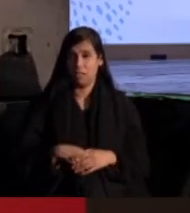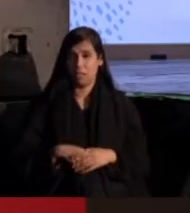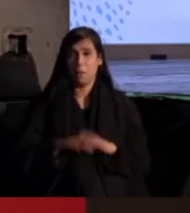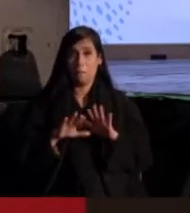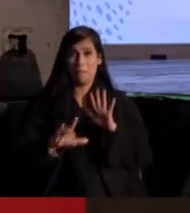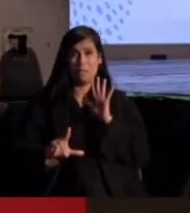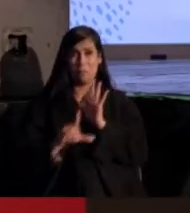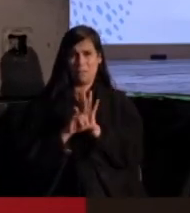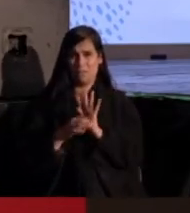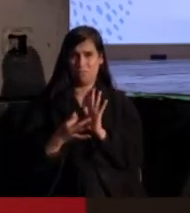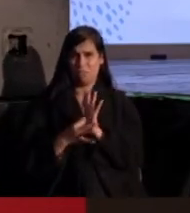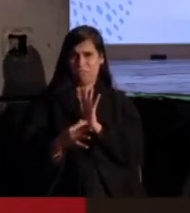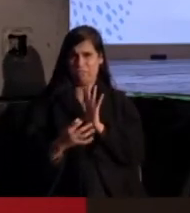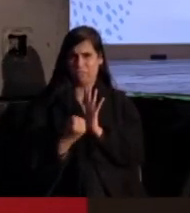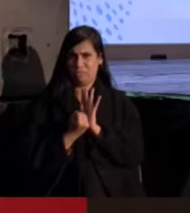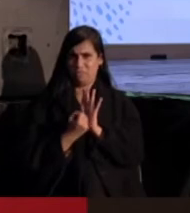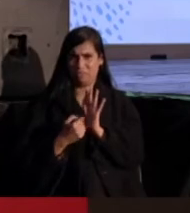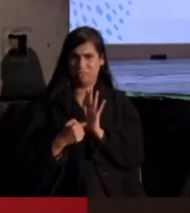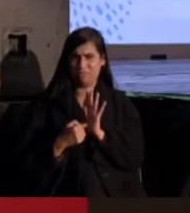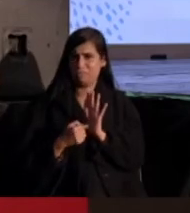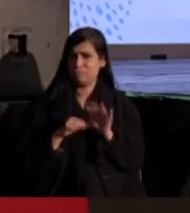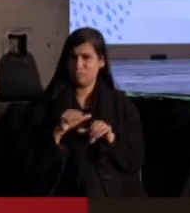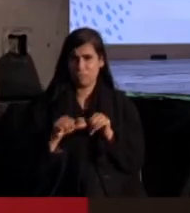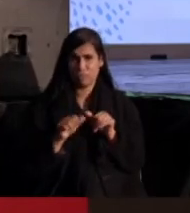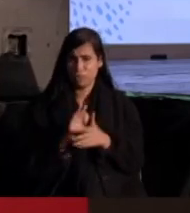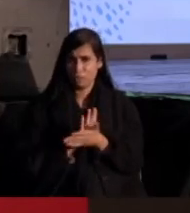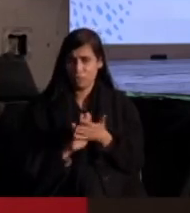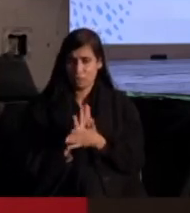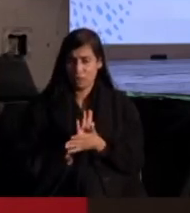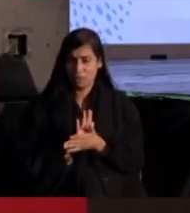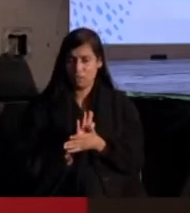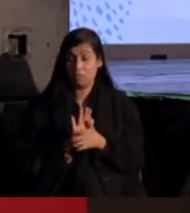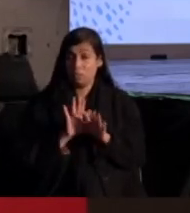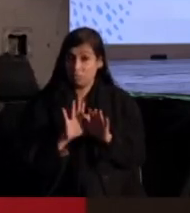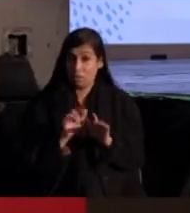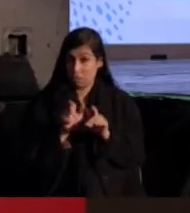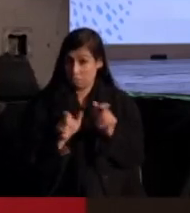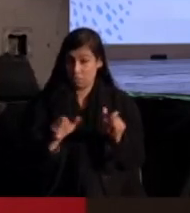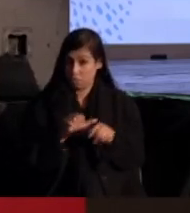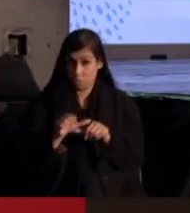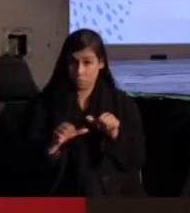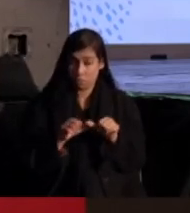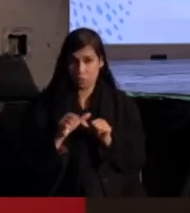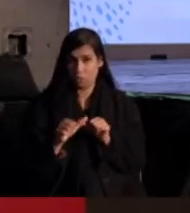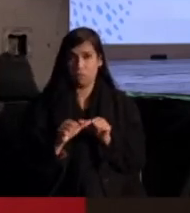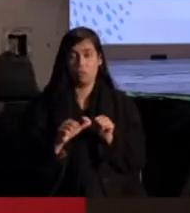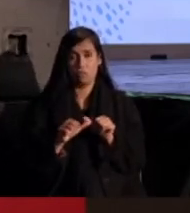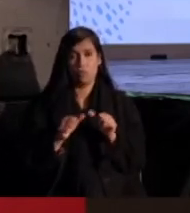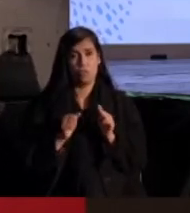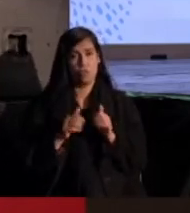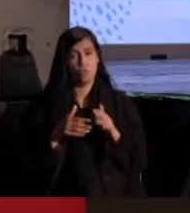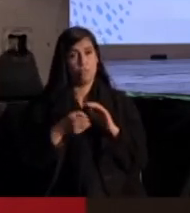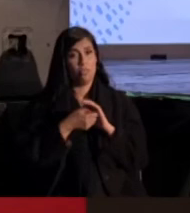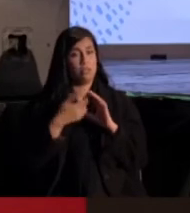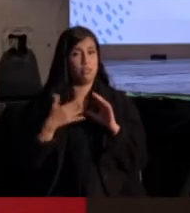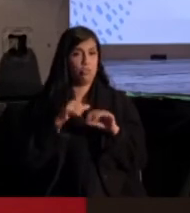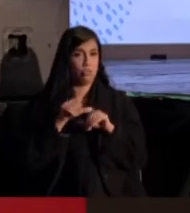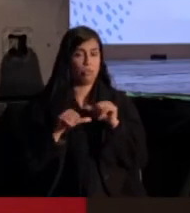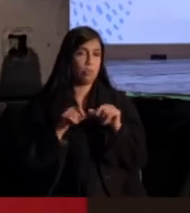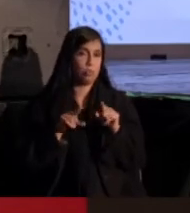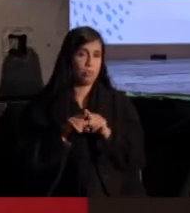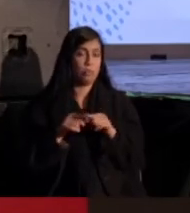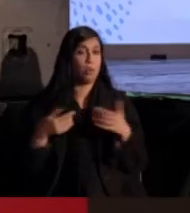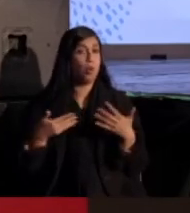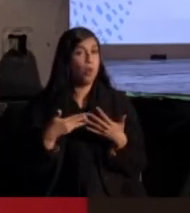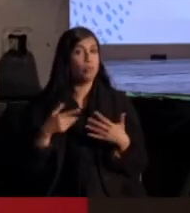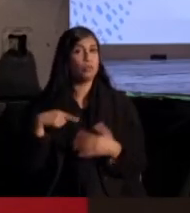lei anterior tivesse sido mudada. Mas ele mutila o Sul, ele muda a característica. Então, a gente vinha